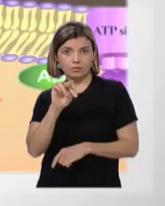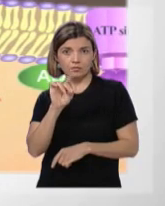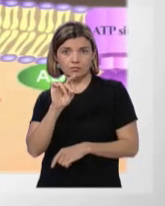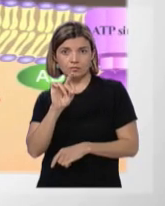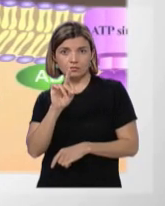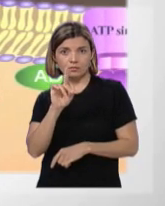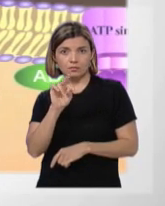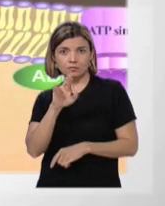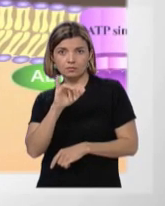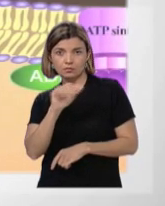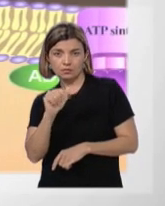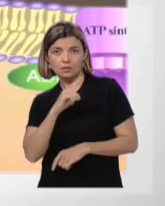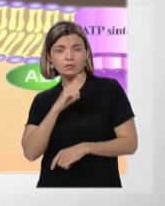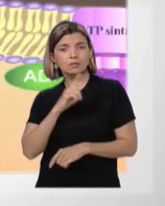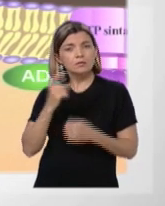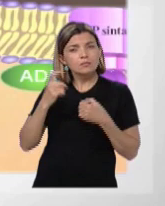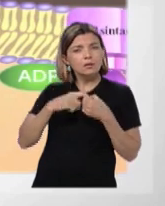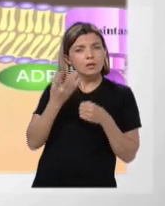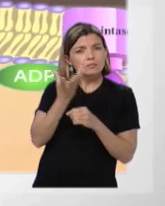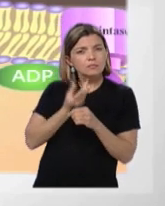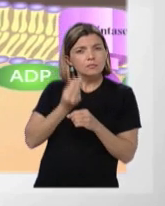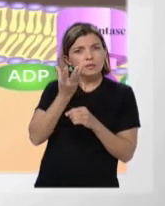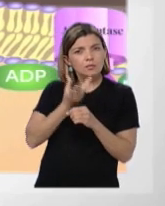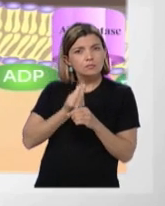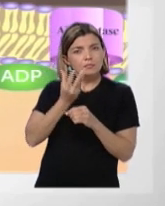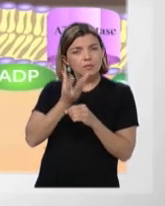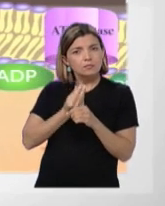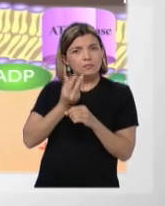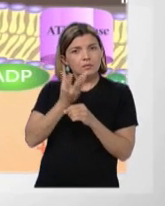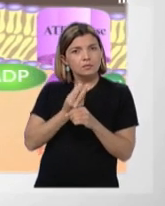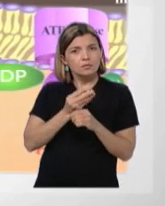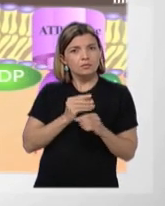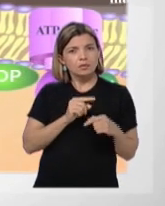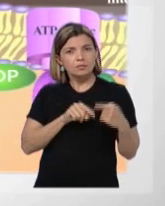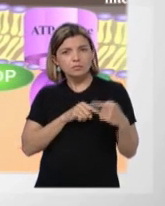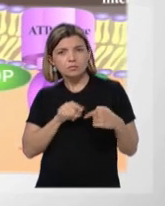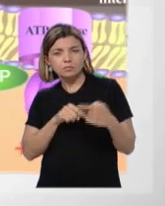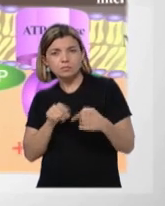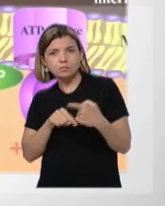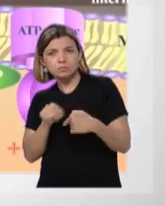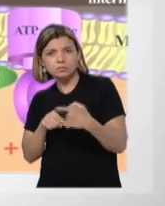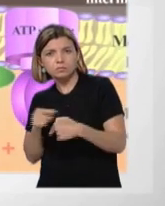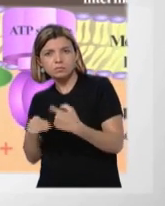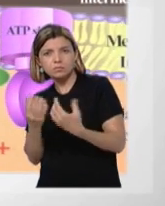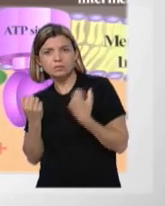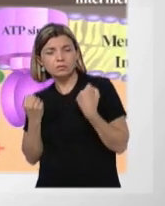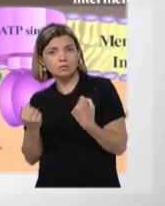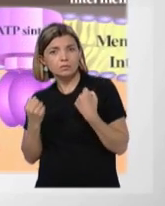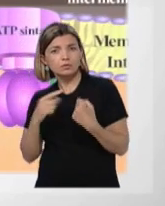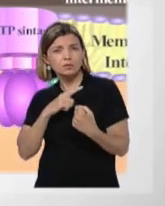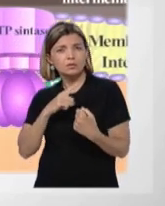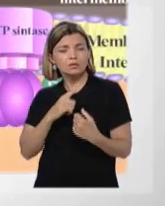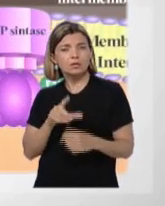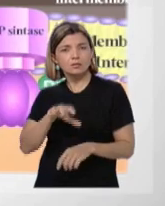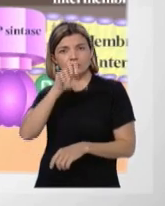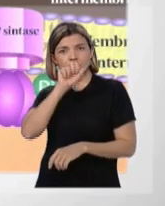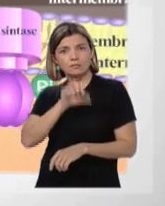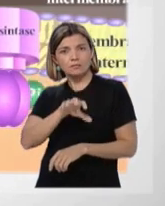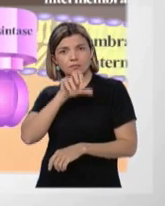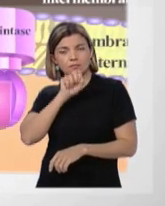A respiração celular tem como sua última etapa uma cadeia transportadora de elétrons, também chamada de